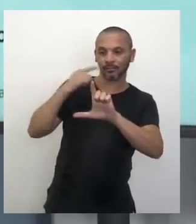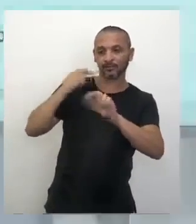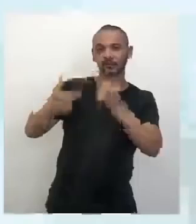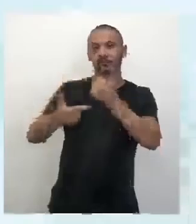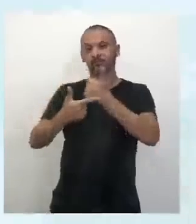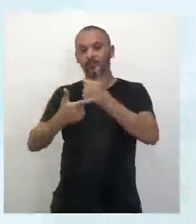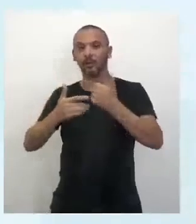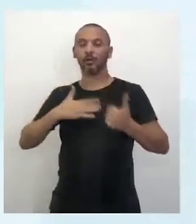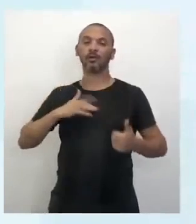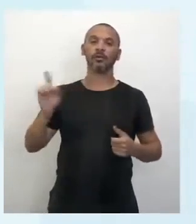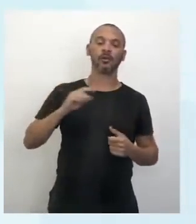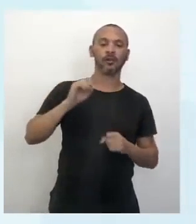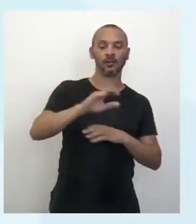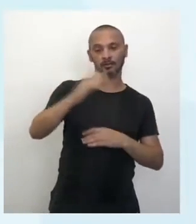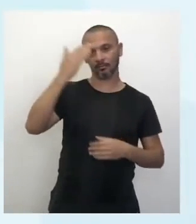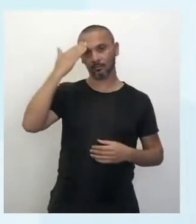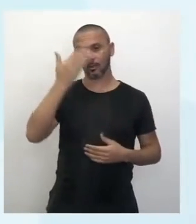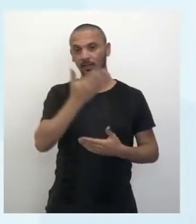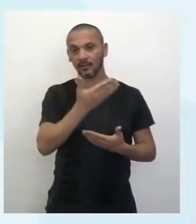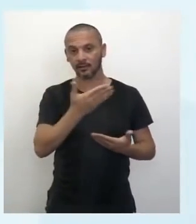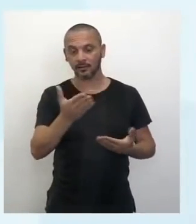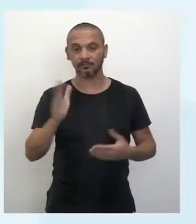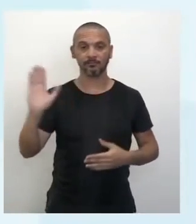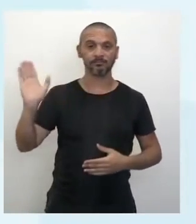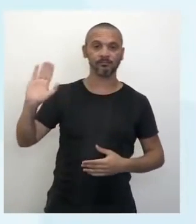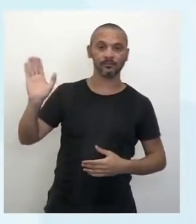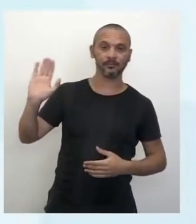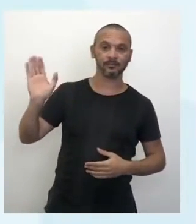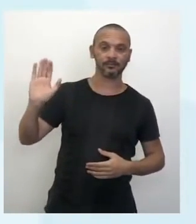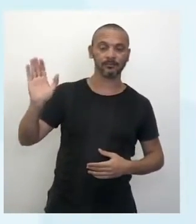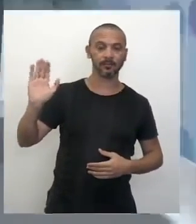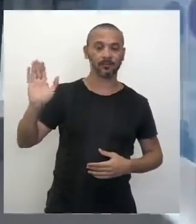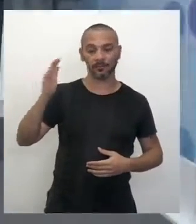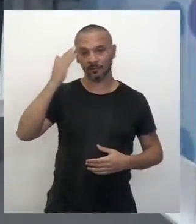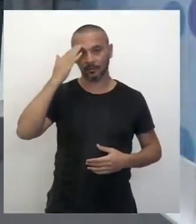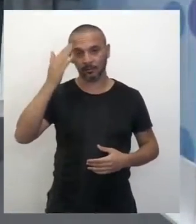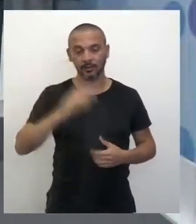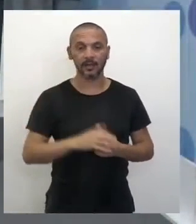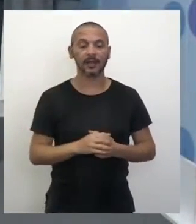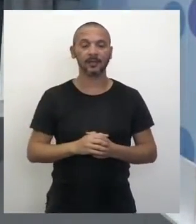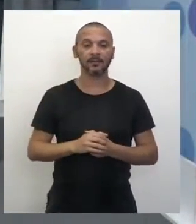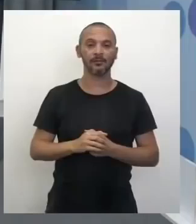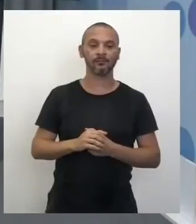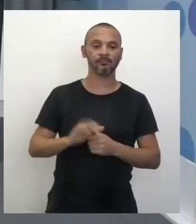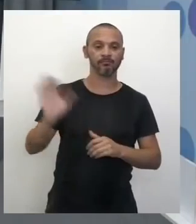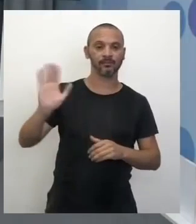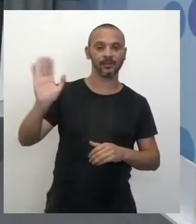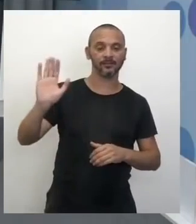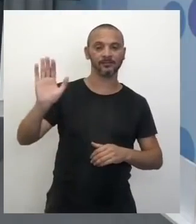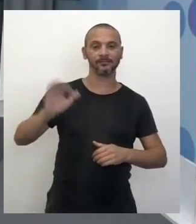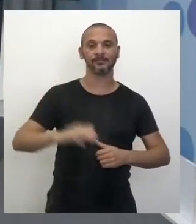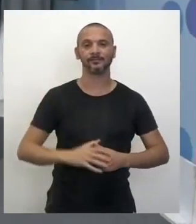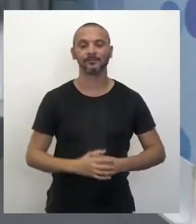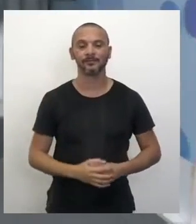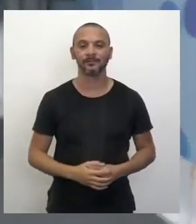pra gente o que achou da aula. Obrigada, Osmar, e até a próxima, gente. Obrigado, Viviane. Obrigado a todos. E até a próxima aula.